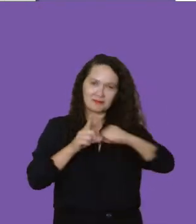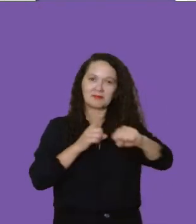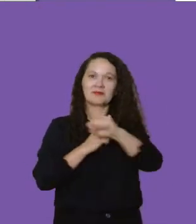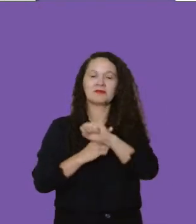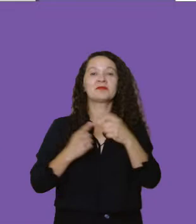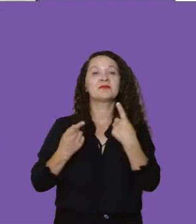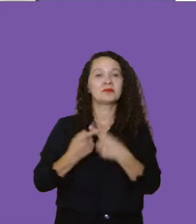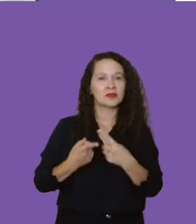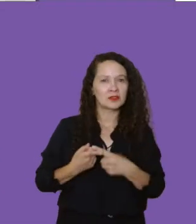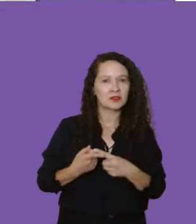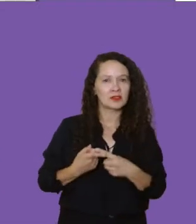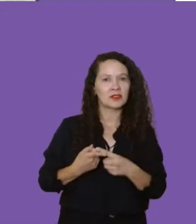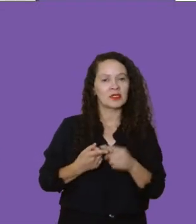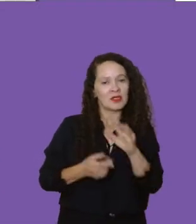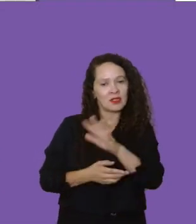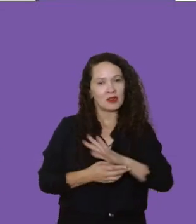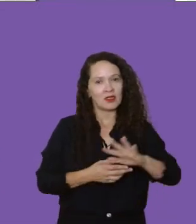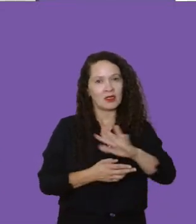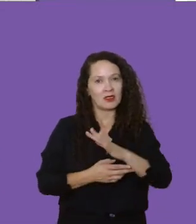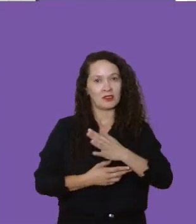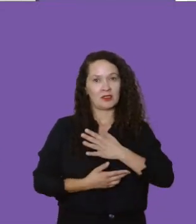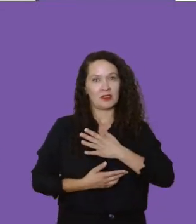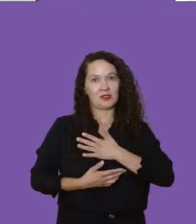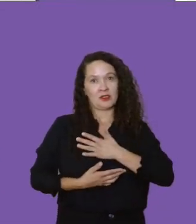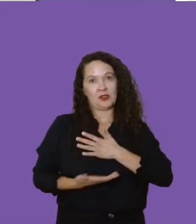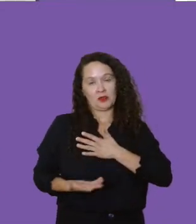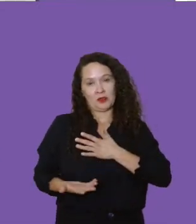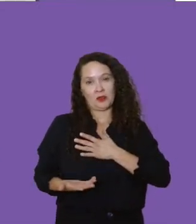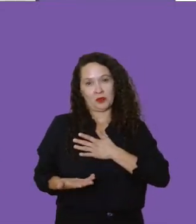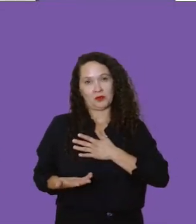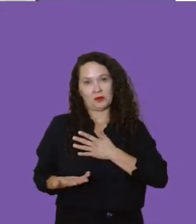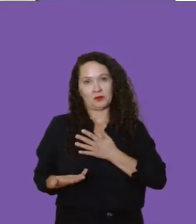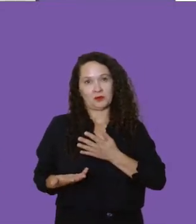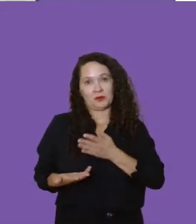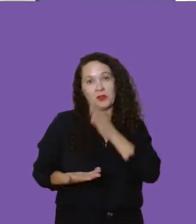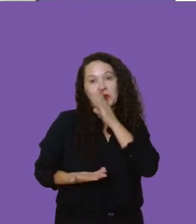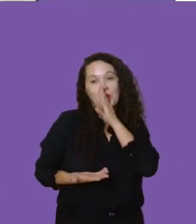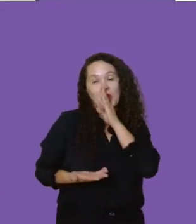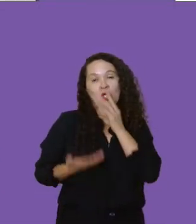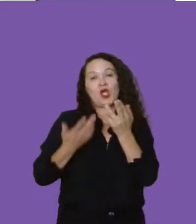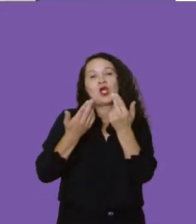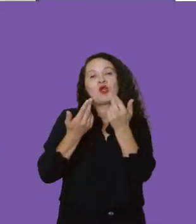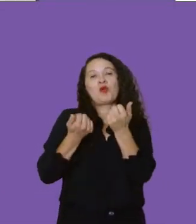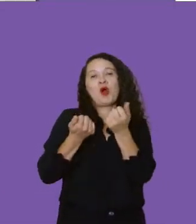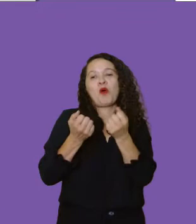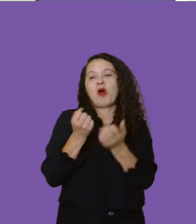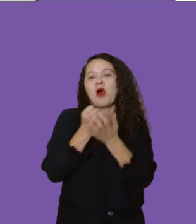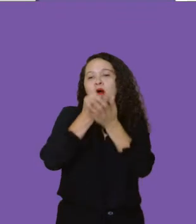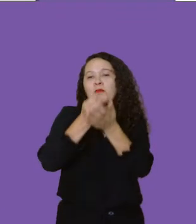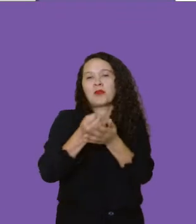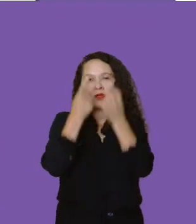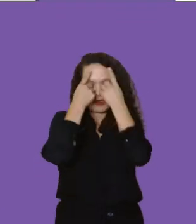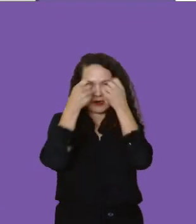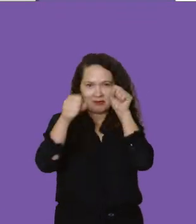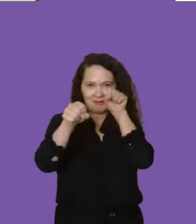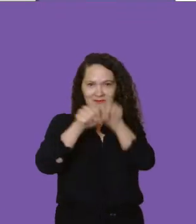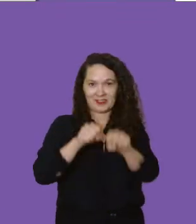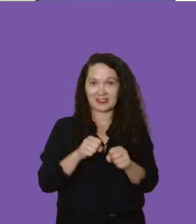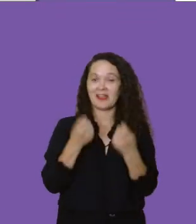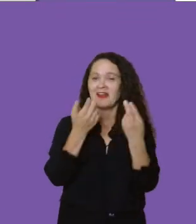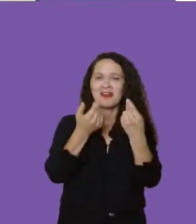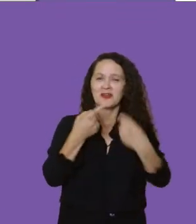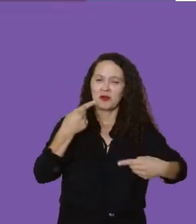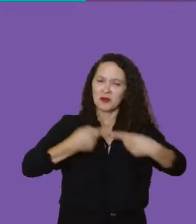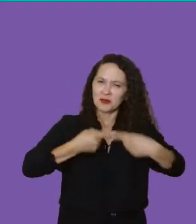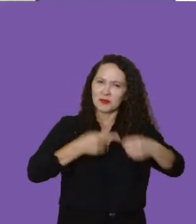porque tanto na questão do meu corpo me pertence como do silêncio é cúmplice da violência, são questões políticas, sociais,